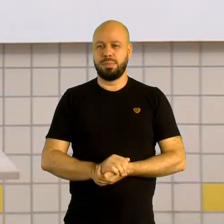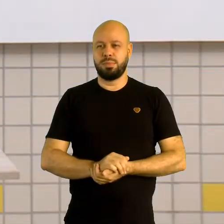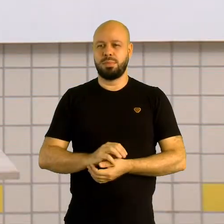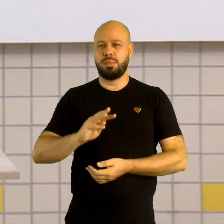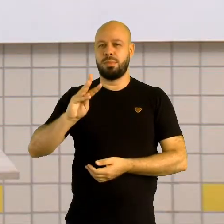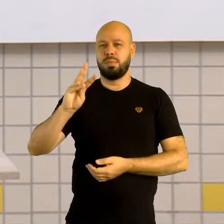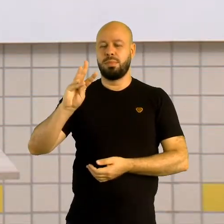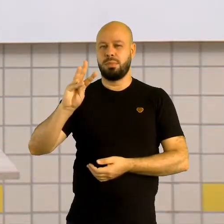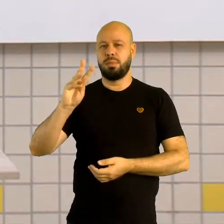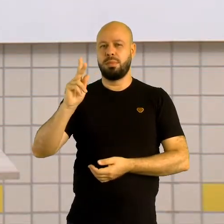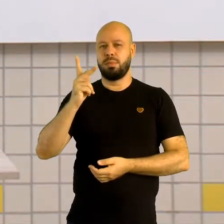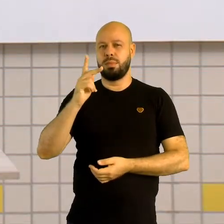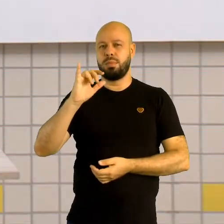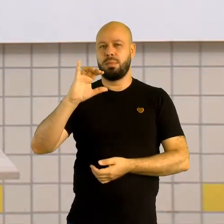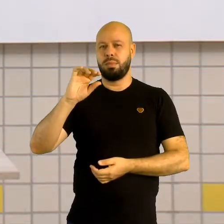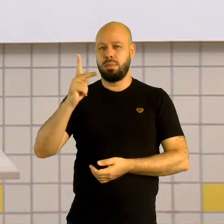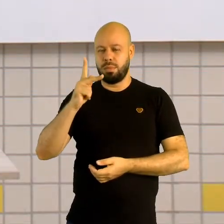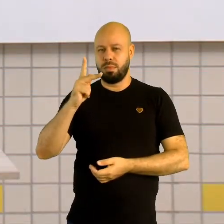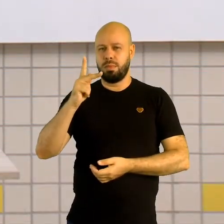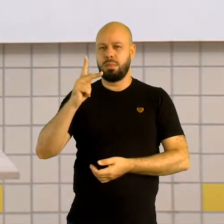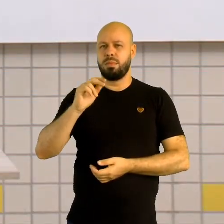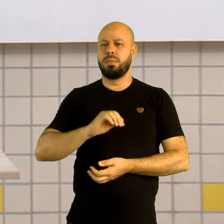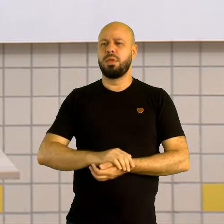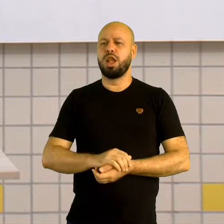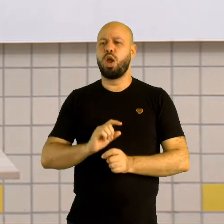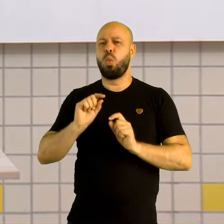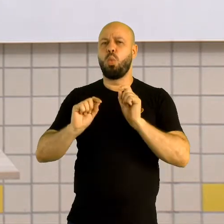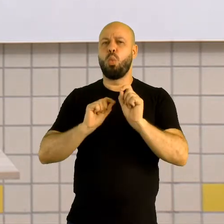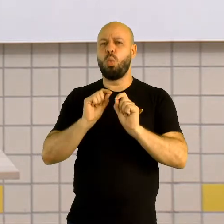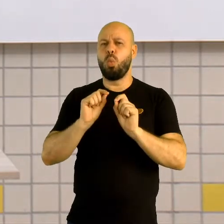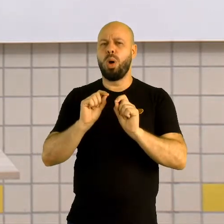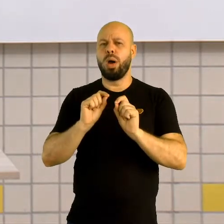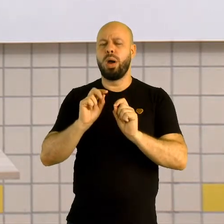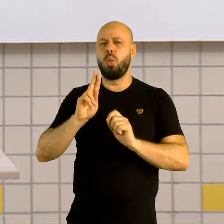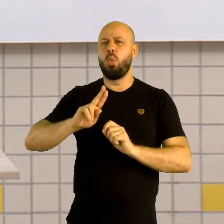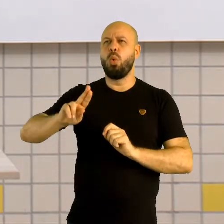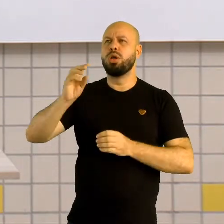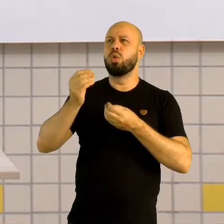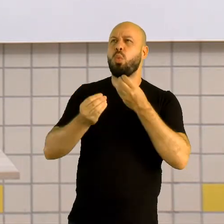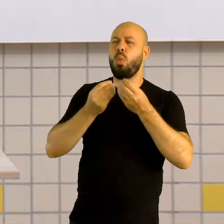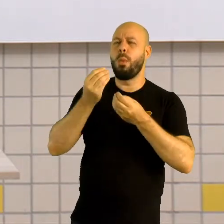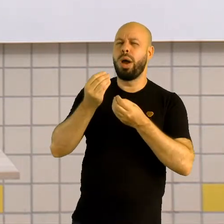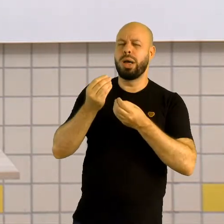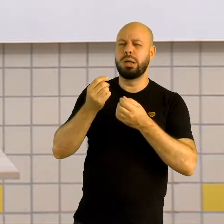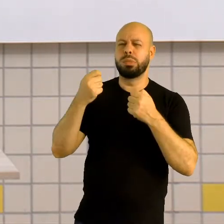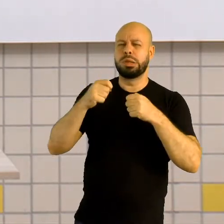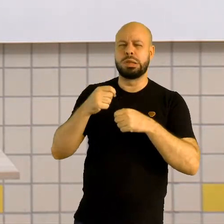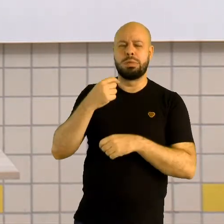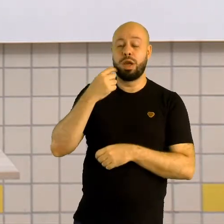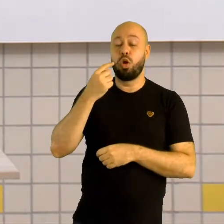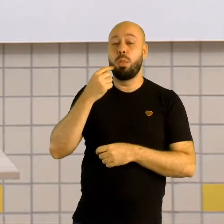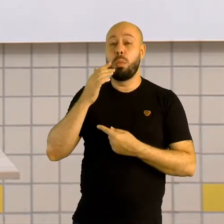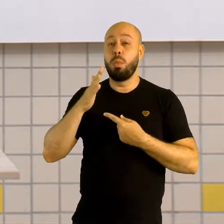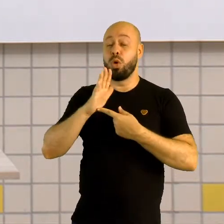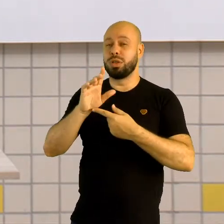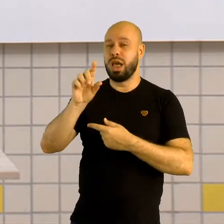Which. Eu falei que which é usado para você fazer escolhas.